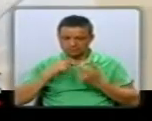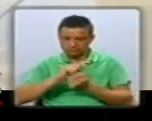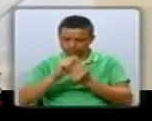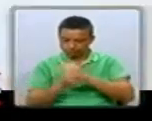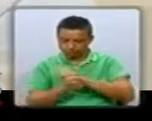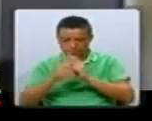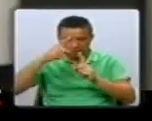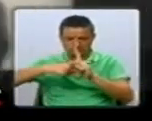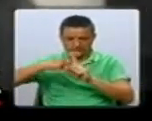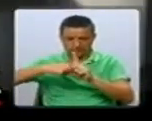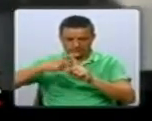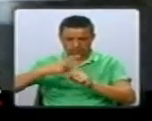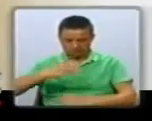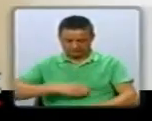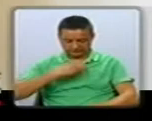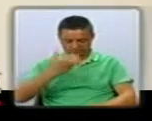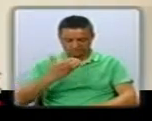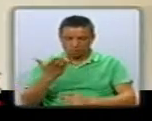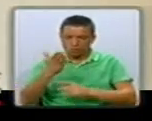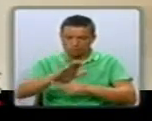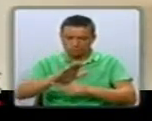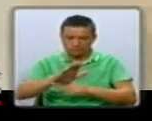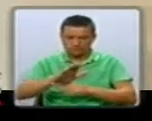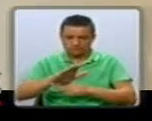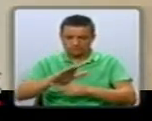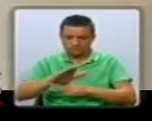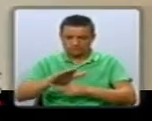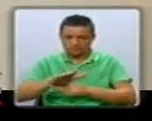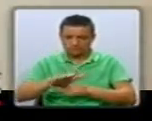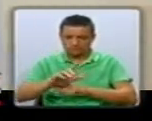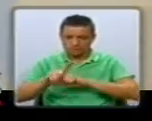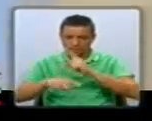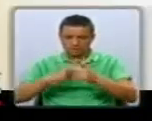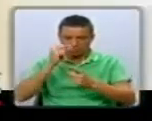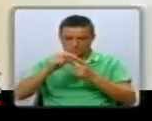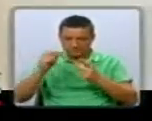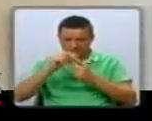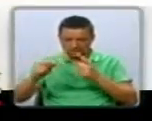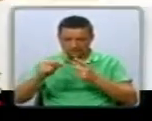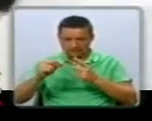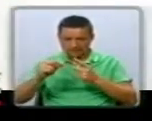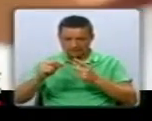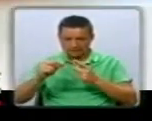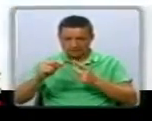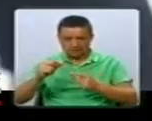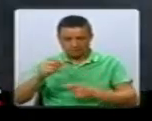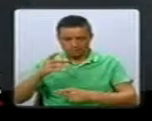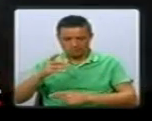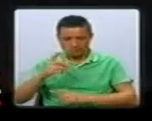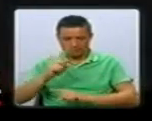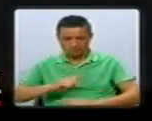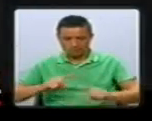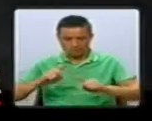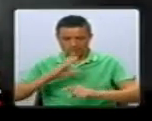também a temperatura que tu sentes, ou, por exemplo, tem outra característica que eu pessoalmente acho fascinante. Não amarrota,